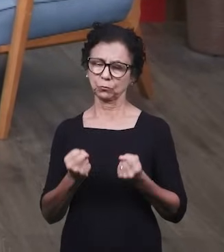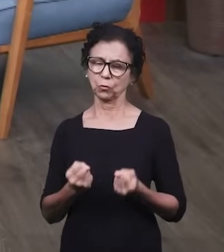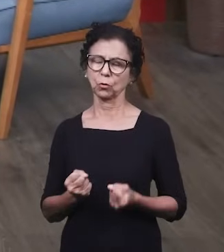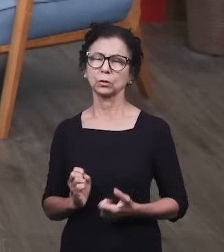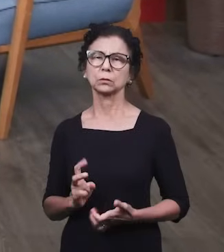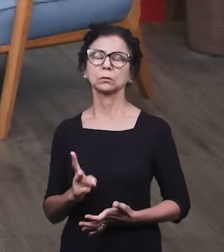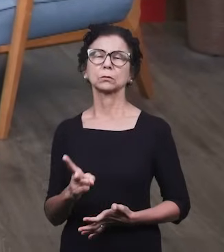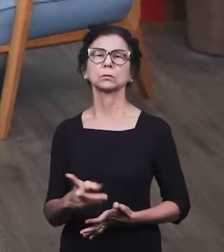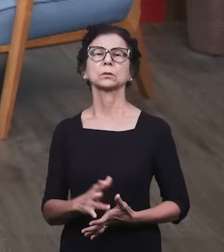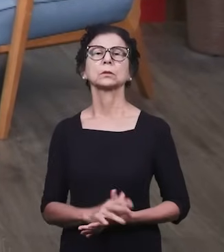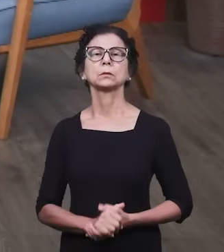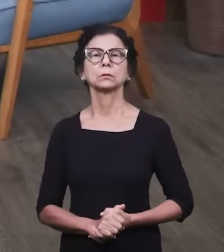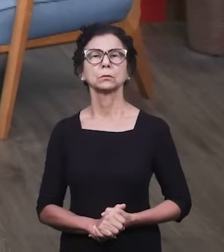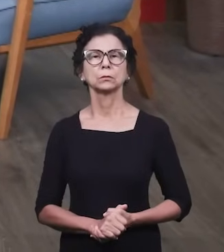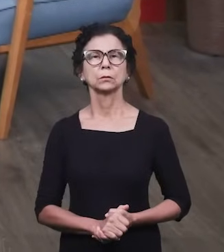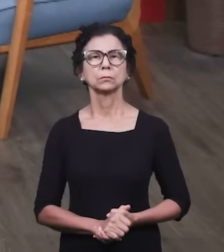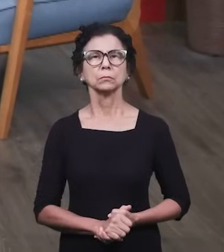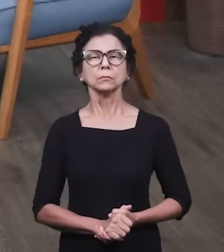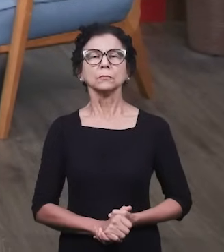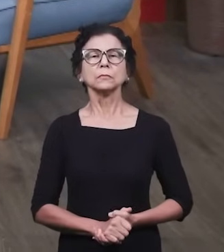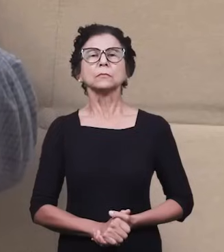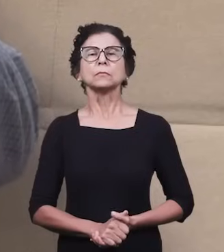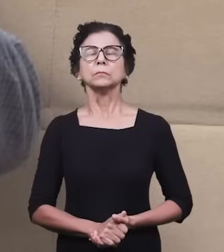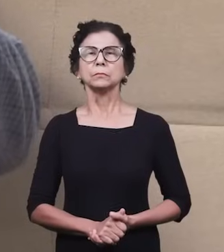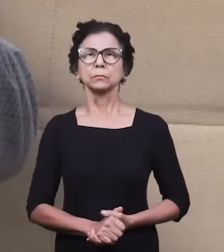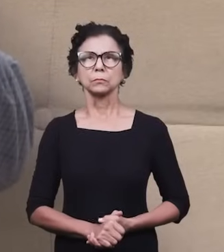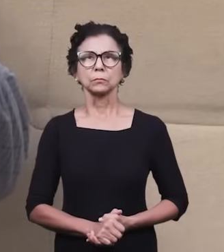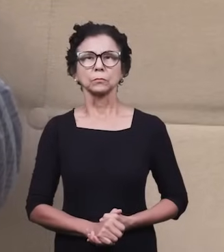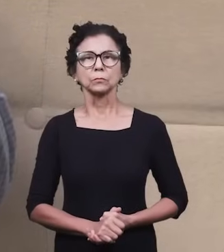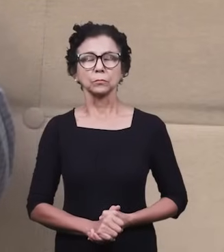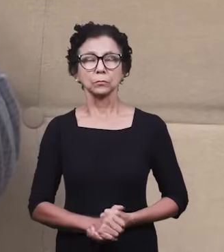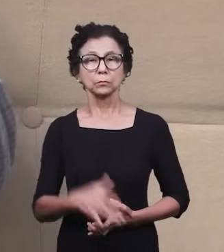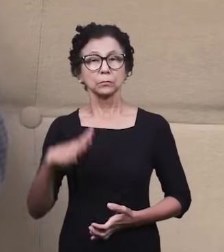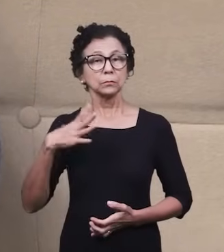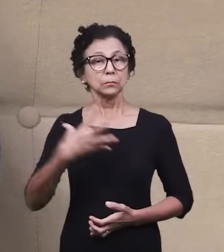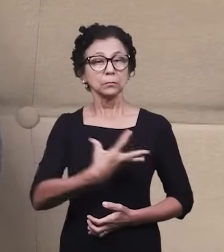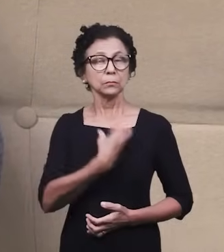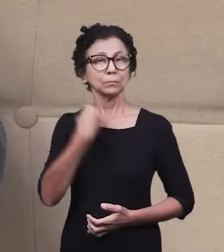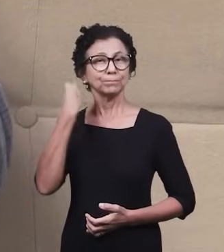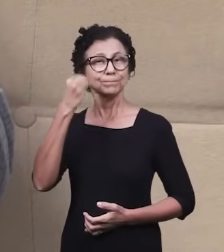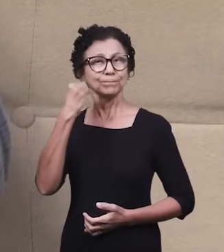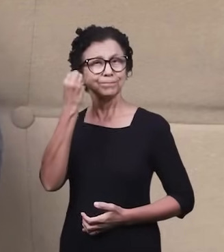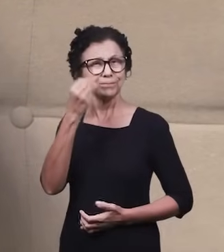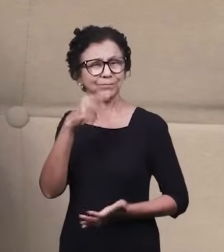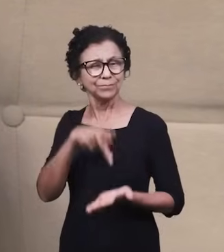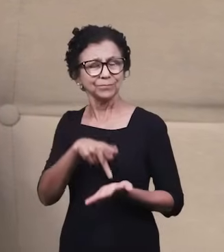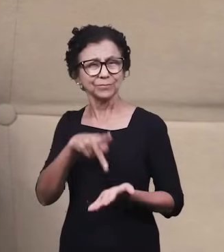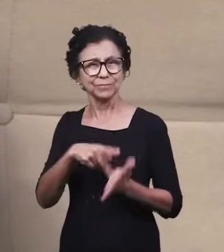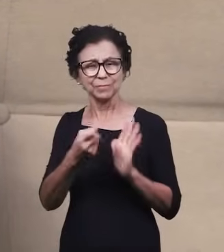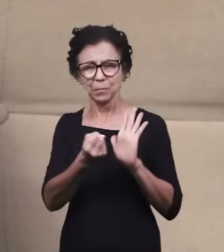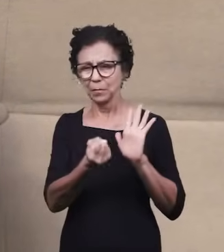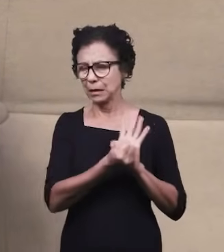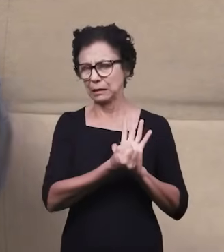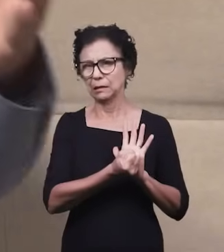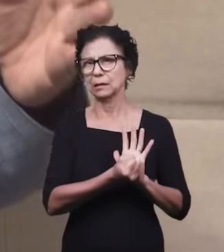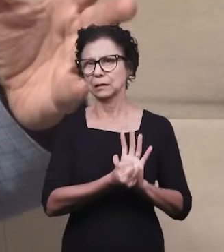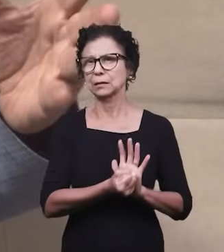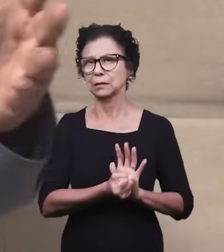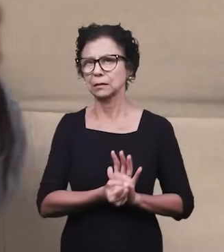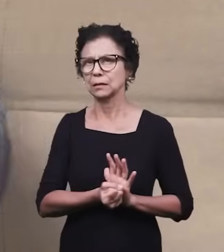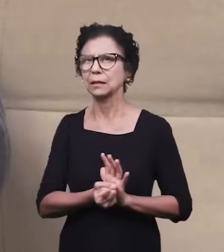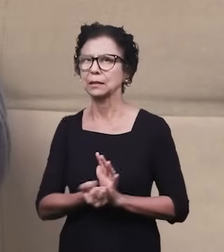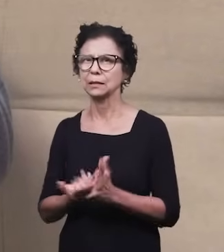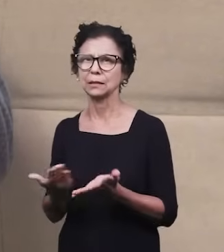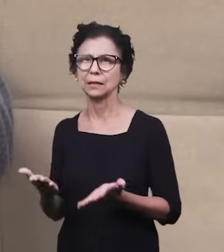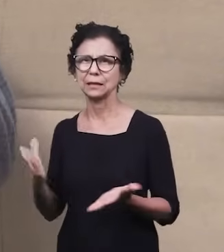Porque a experiência genuína da salvação, ela marca o homem. Amém. É como o pastor